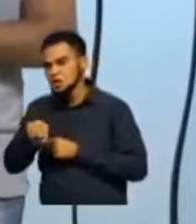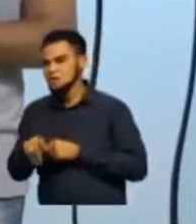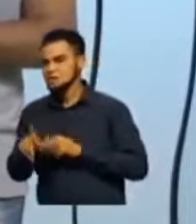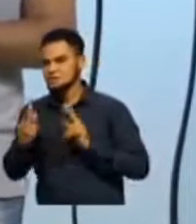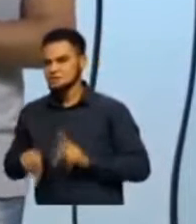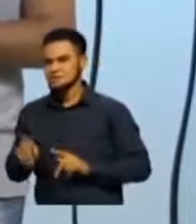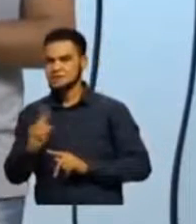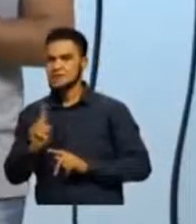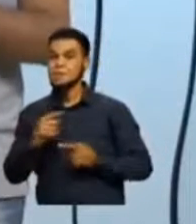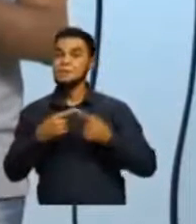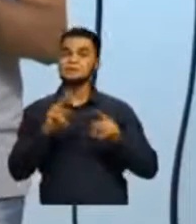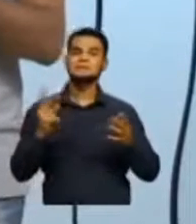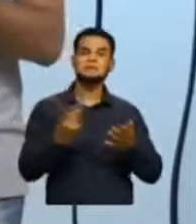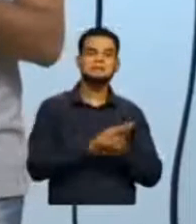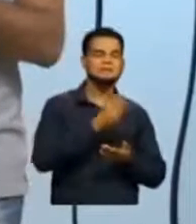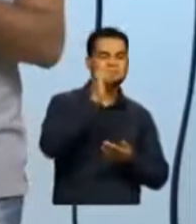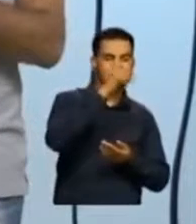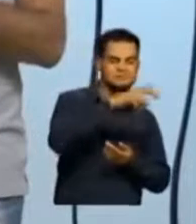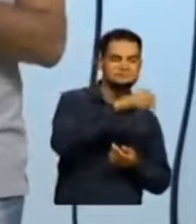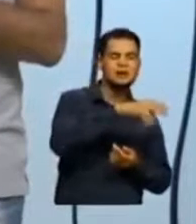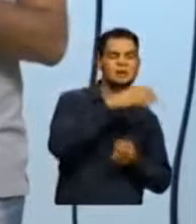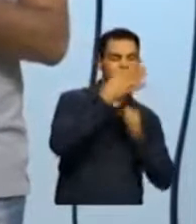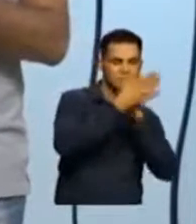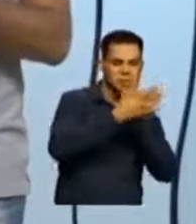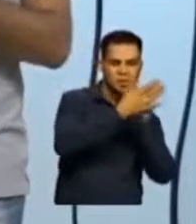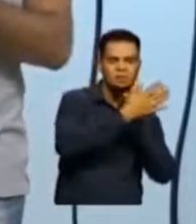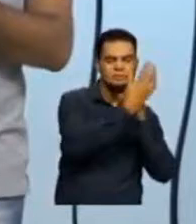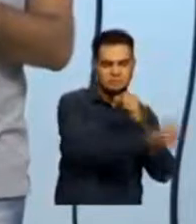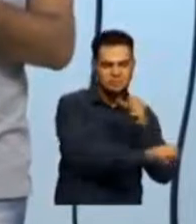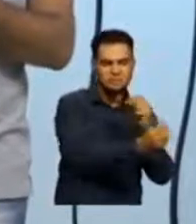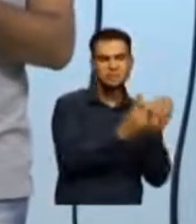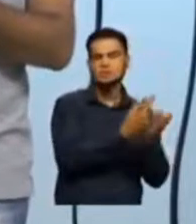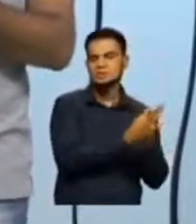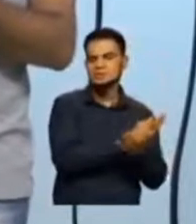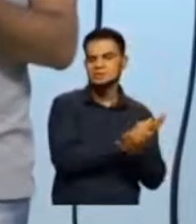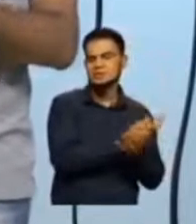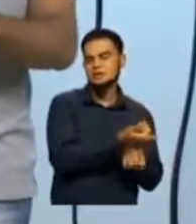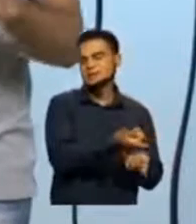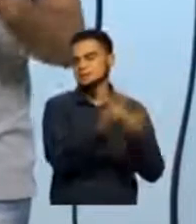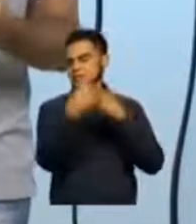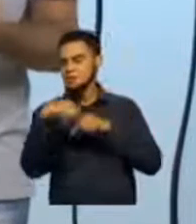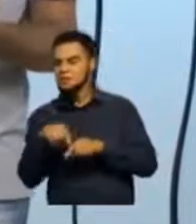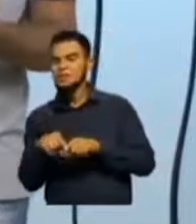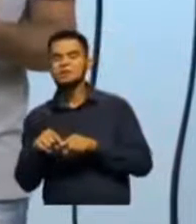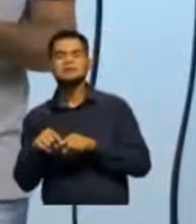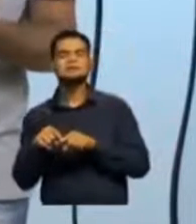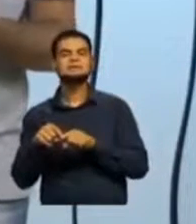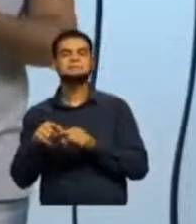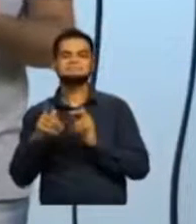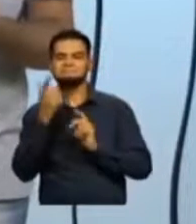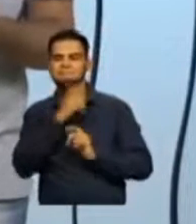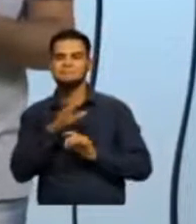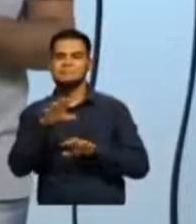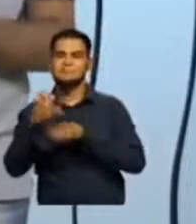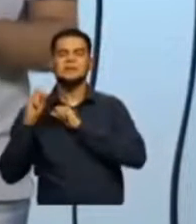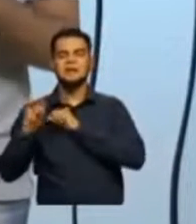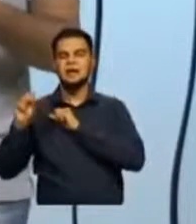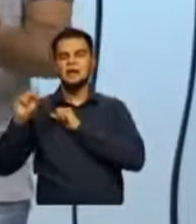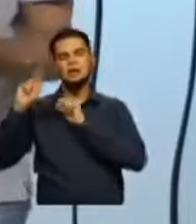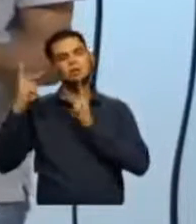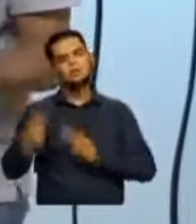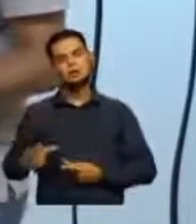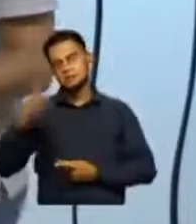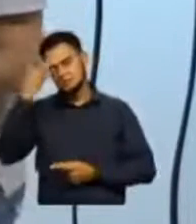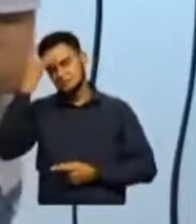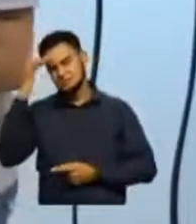parasita porcos, com isso entrou em contato com o vírus que parasita humanos e ocorreu essa mutação, essa modificação